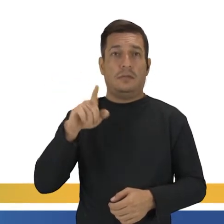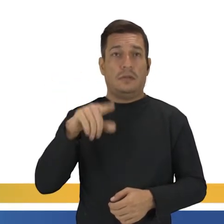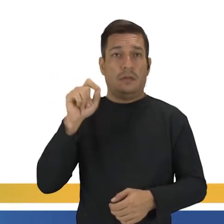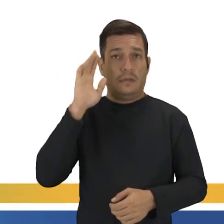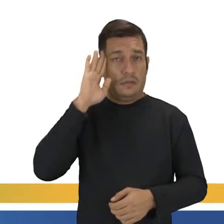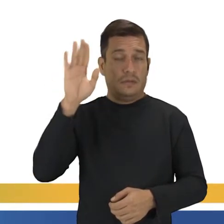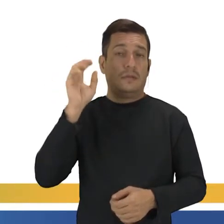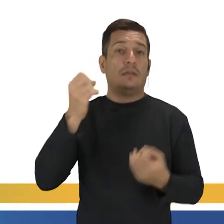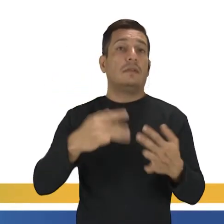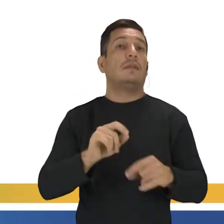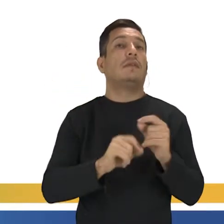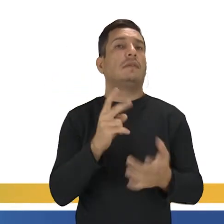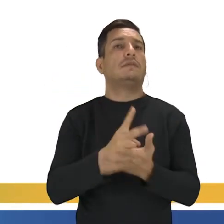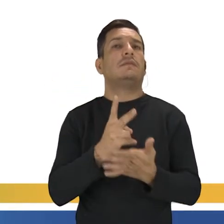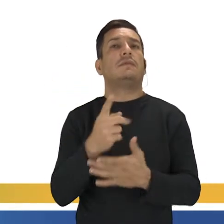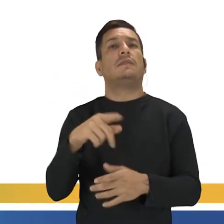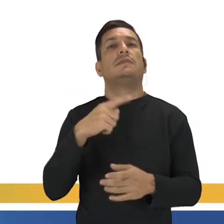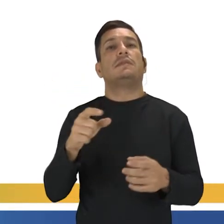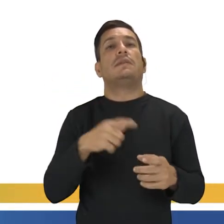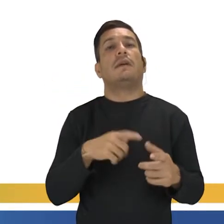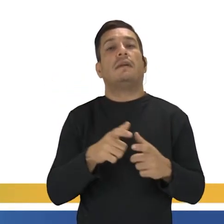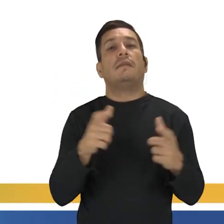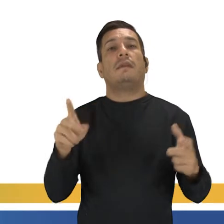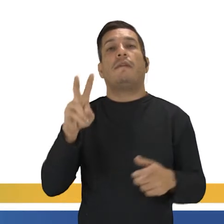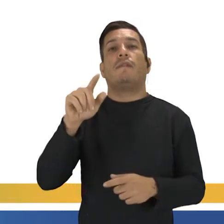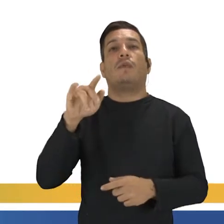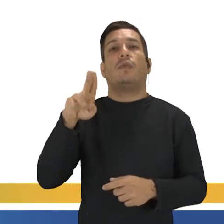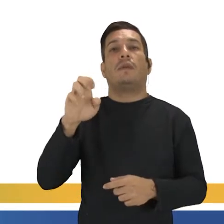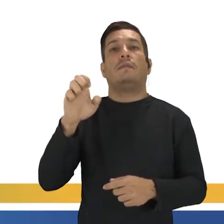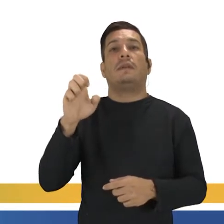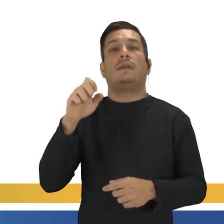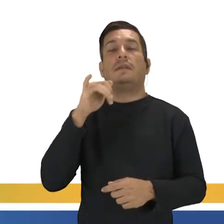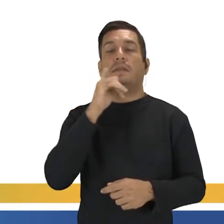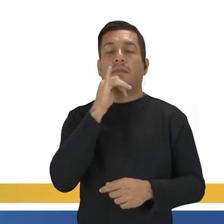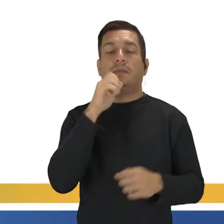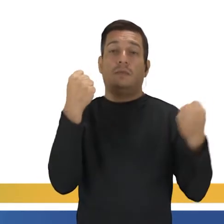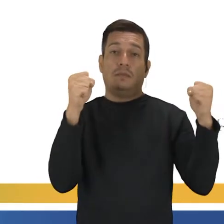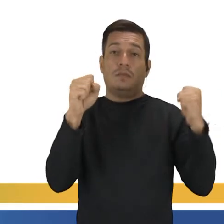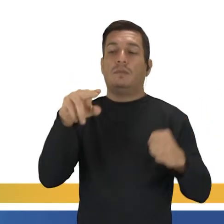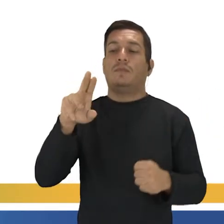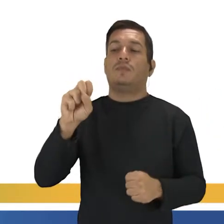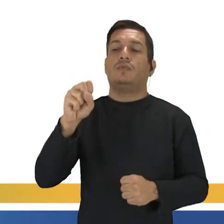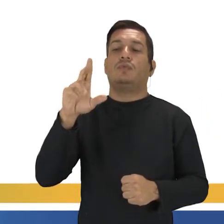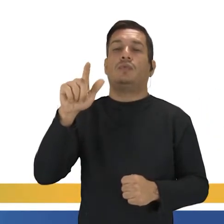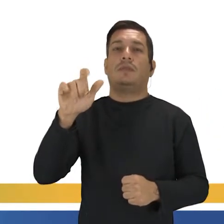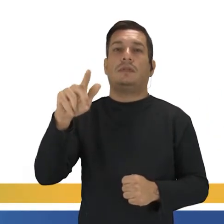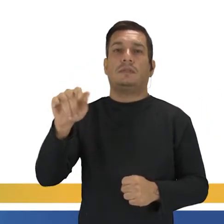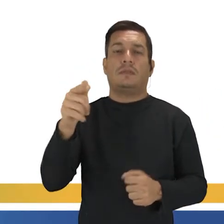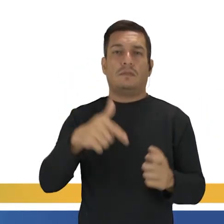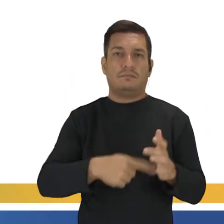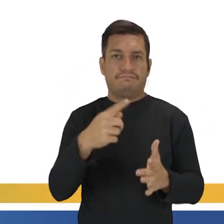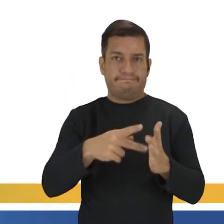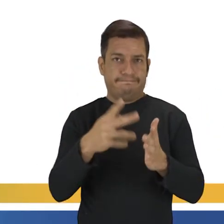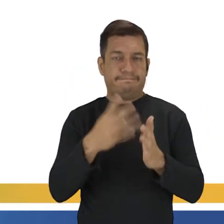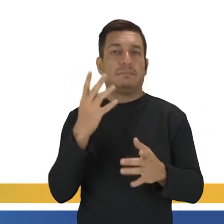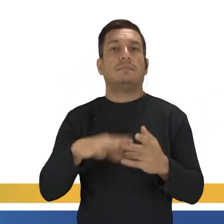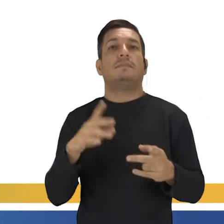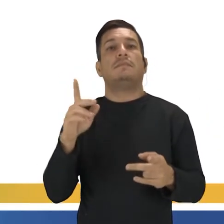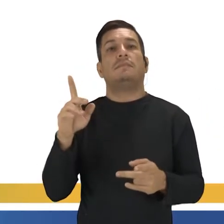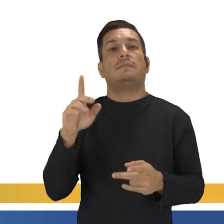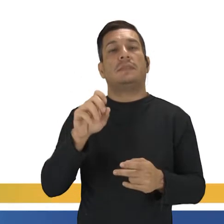continuidade ao longo do tempo é primordial para o organismo progressivamente para se adaptar. O princípio do volume interdependência é